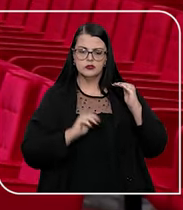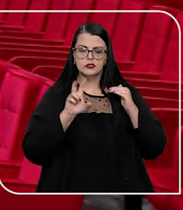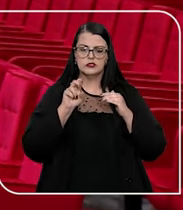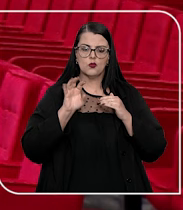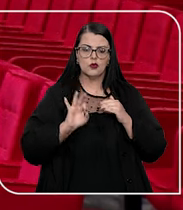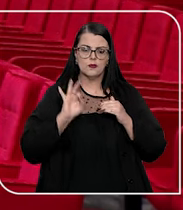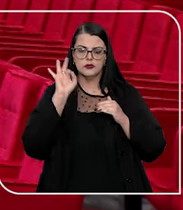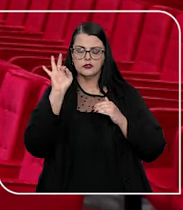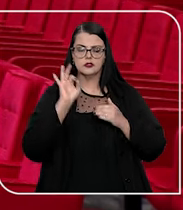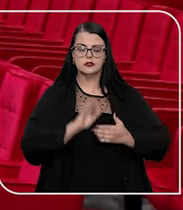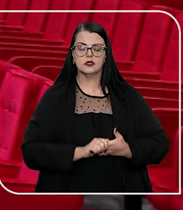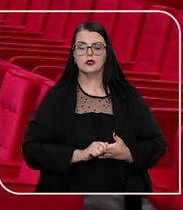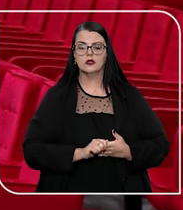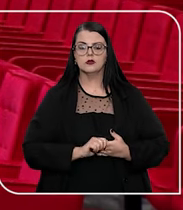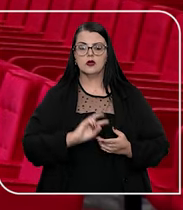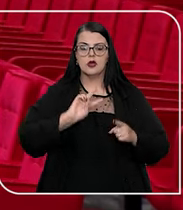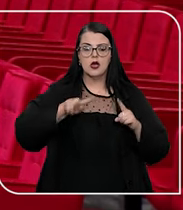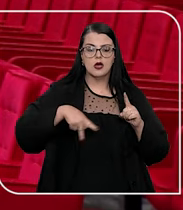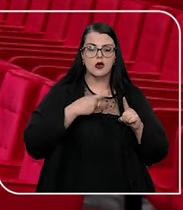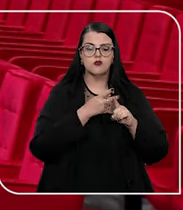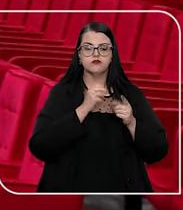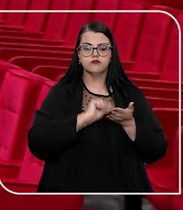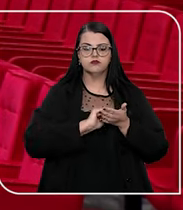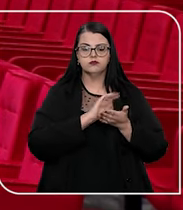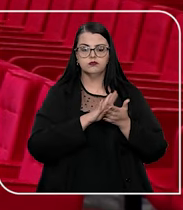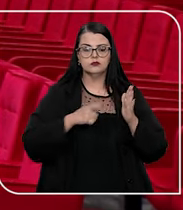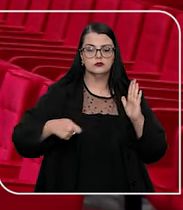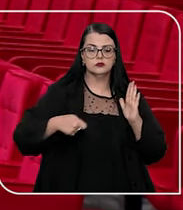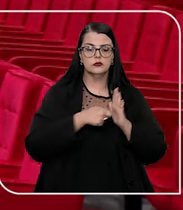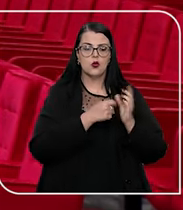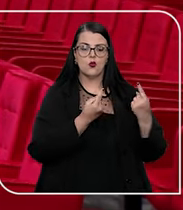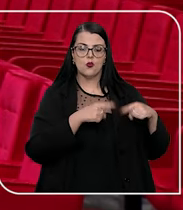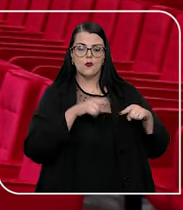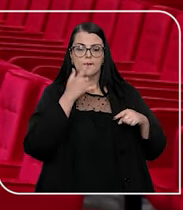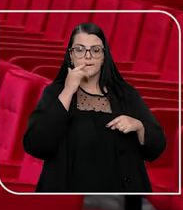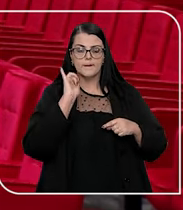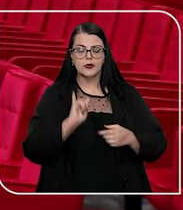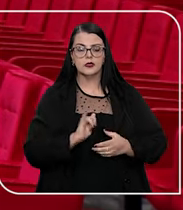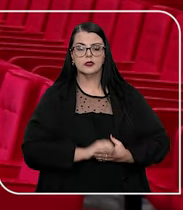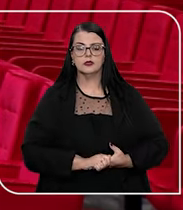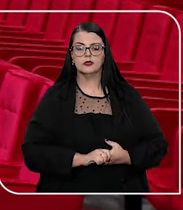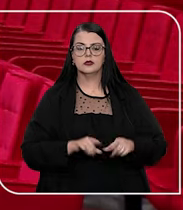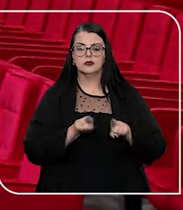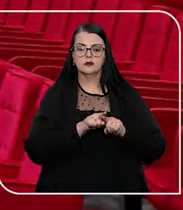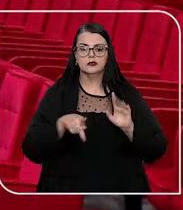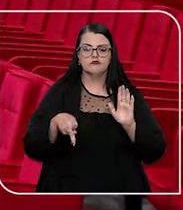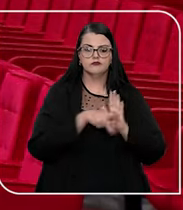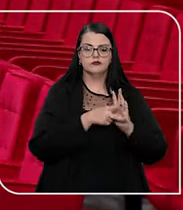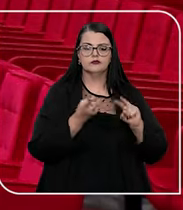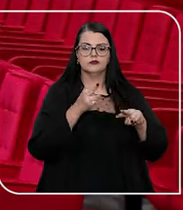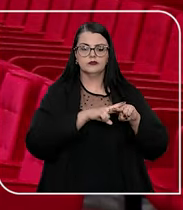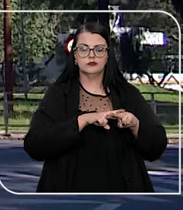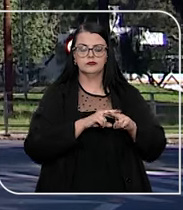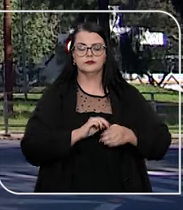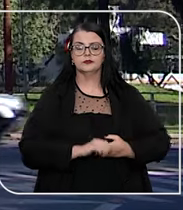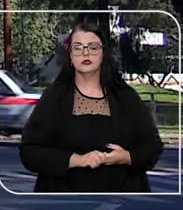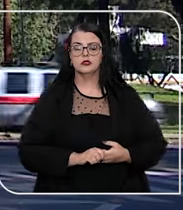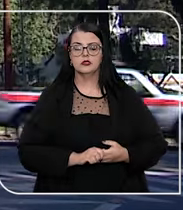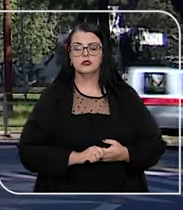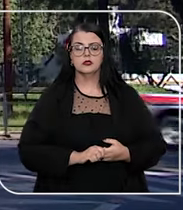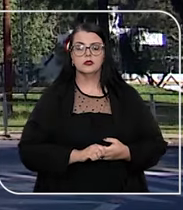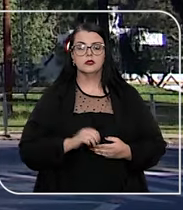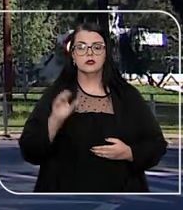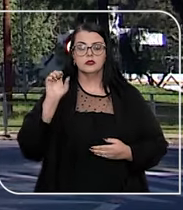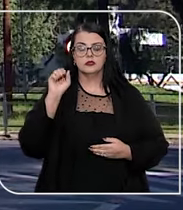a 50% do valor de mercado e o aumento de ações ajuizadas contra o pai inclusive com penhora de bens o